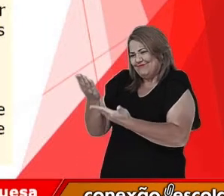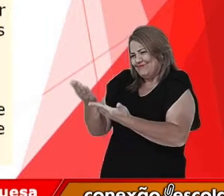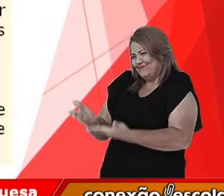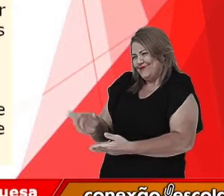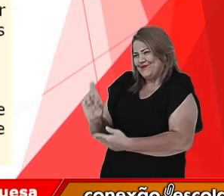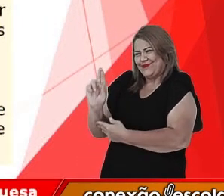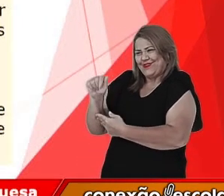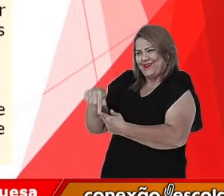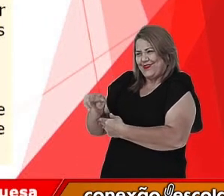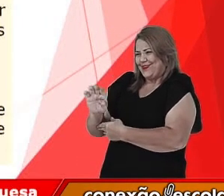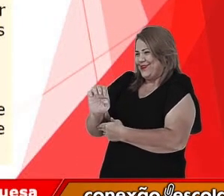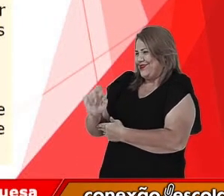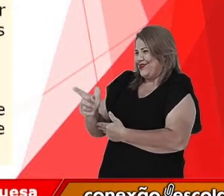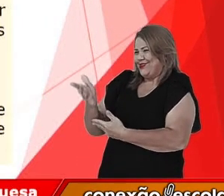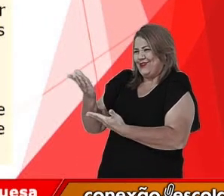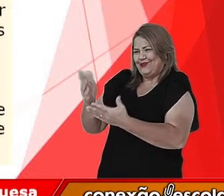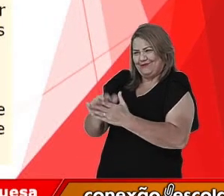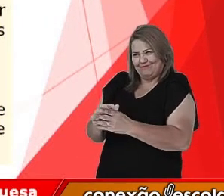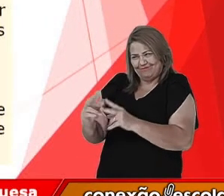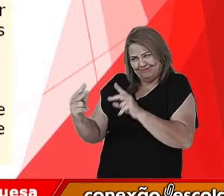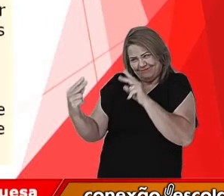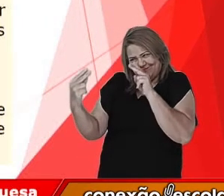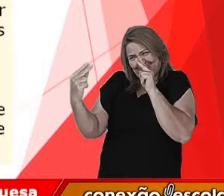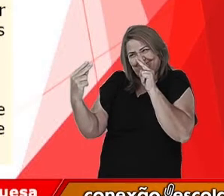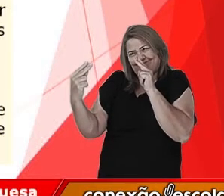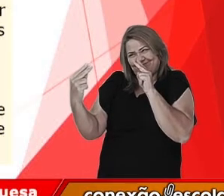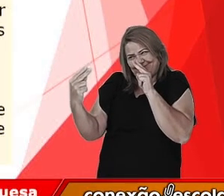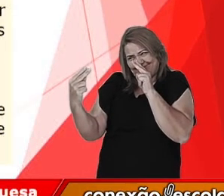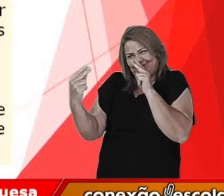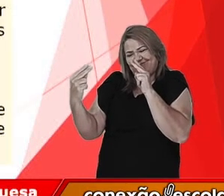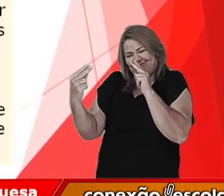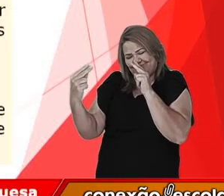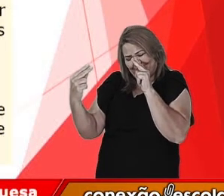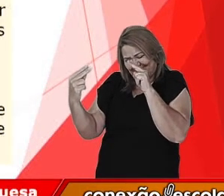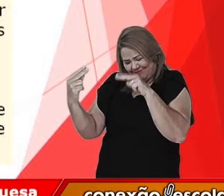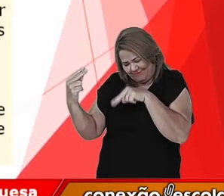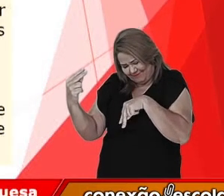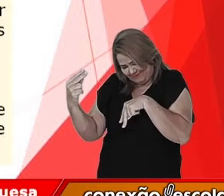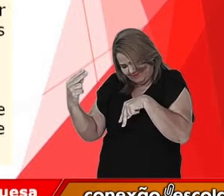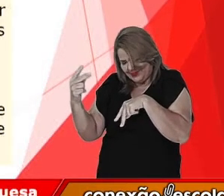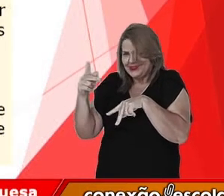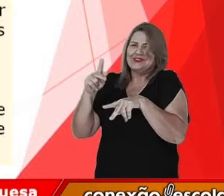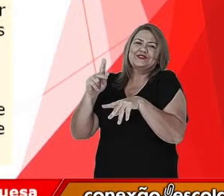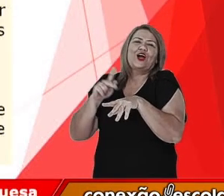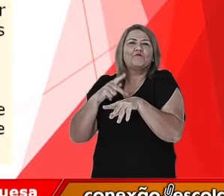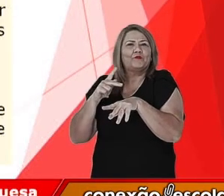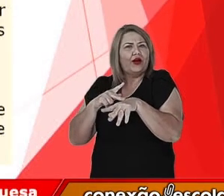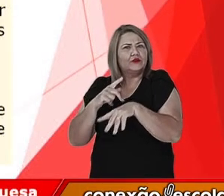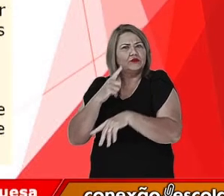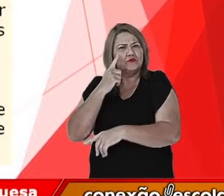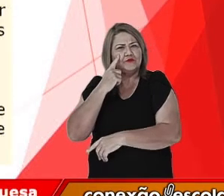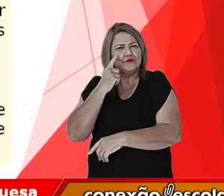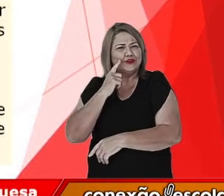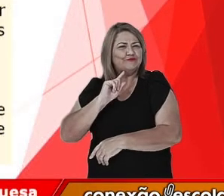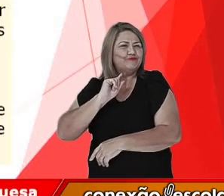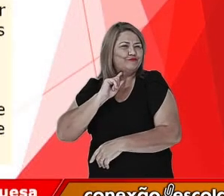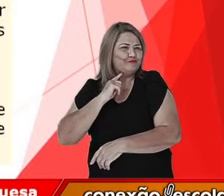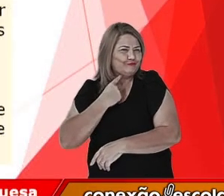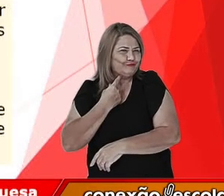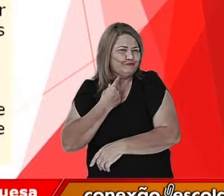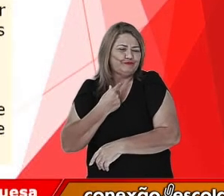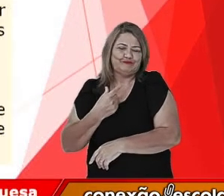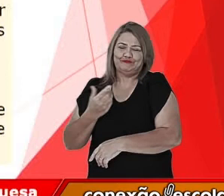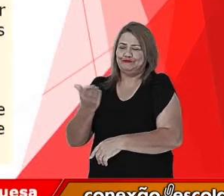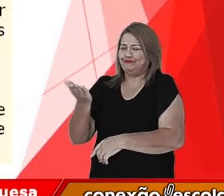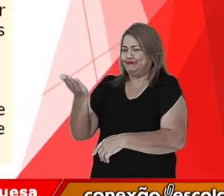ele encarou, séria, e olhou para os próprios sapatos. Vejam que lama! Só mesmo